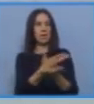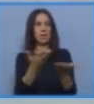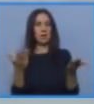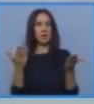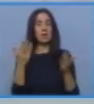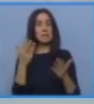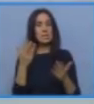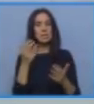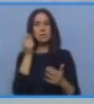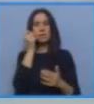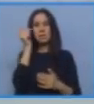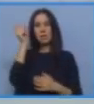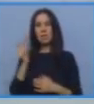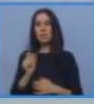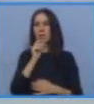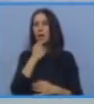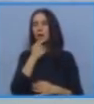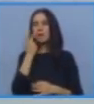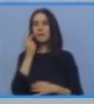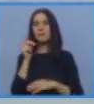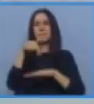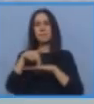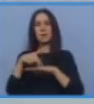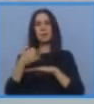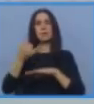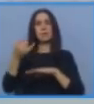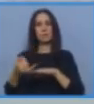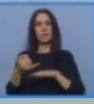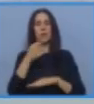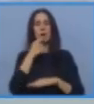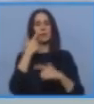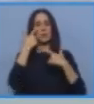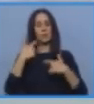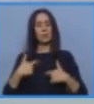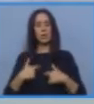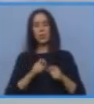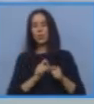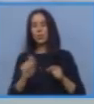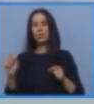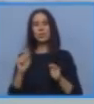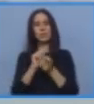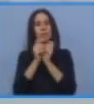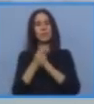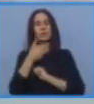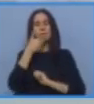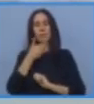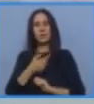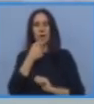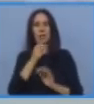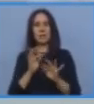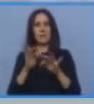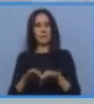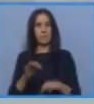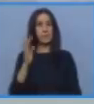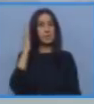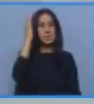só pode fazer depois de ressuscitado, depois de fazer a experiência humana toda até ao fim. São João tem